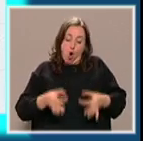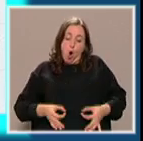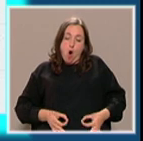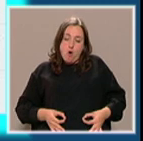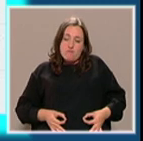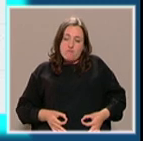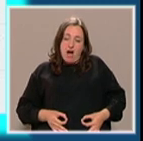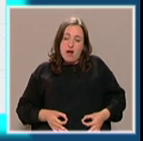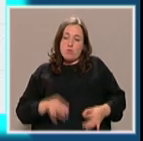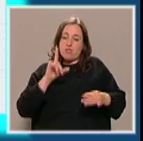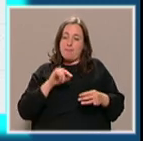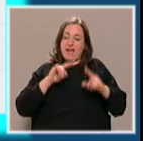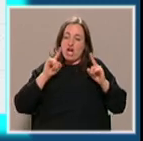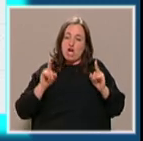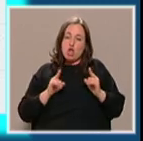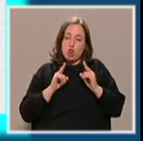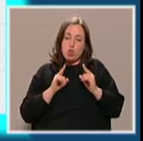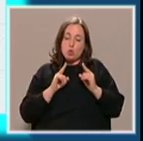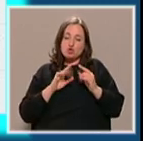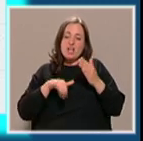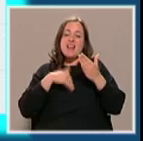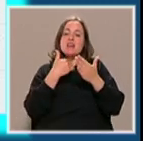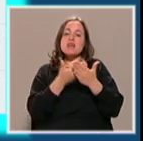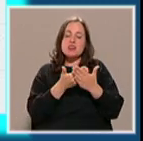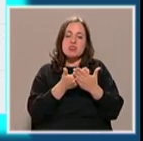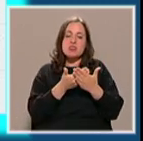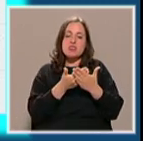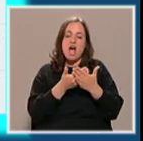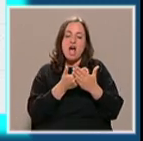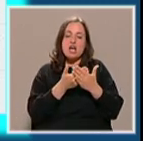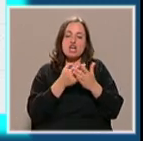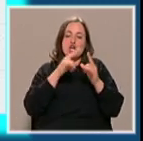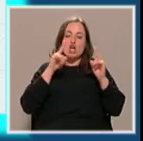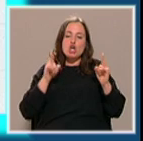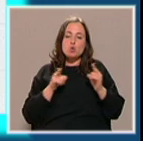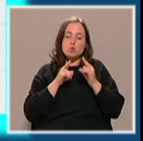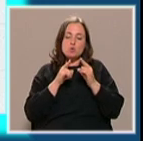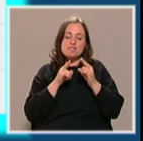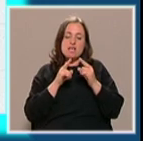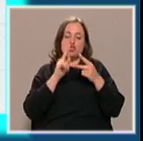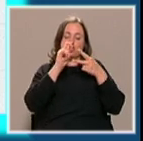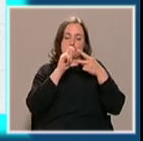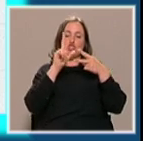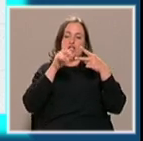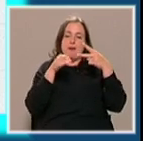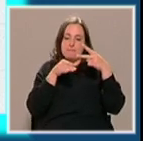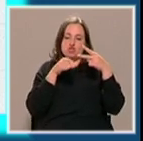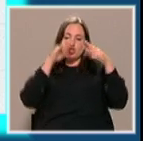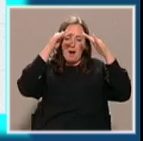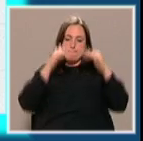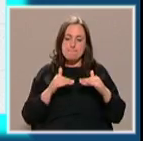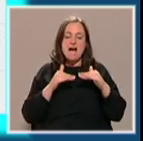os ovários, que, por sua vez, faz com que haja uma redução da produção de estrogénios e